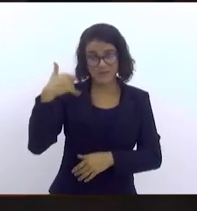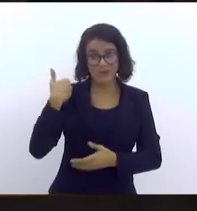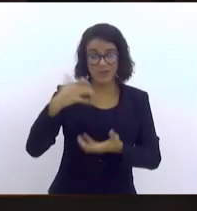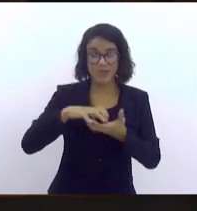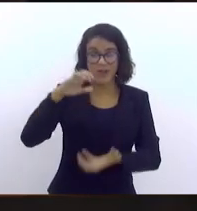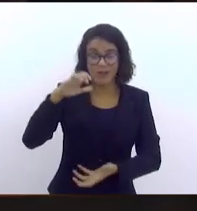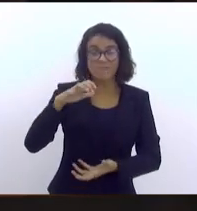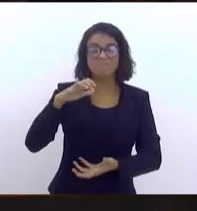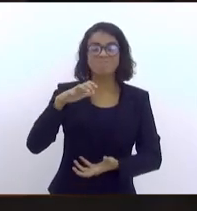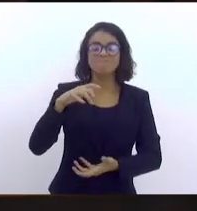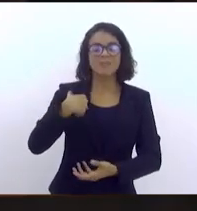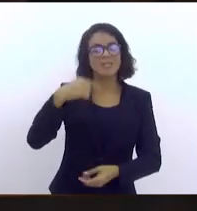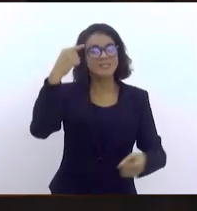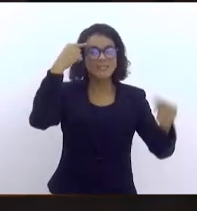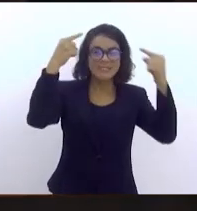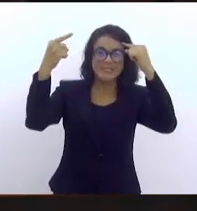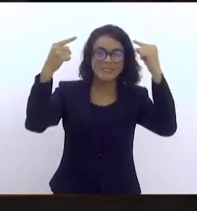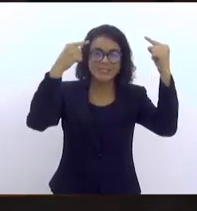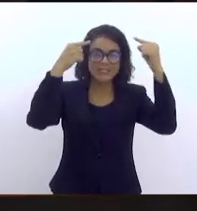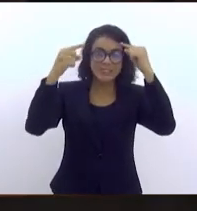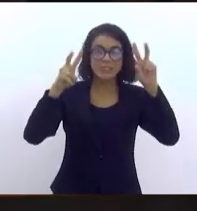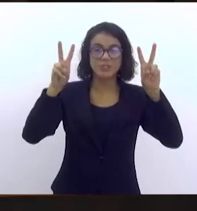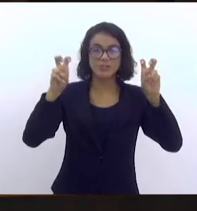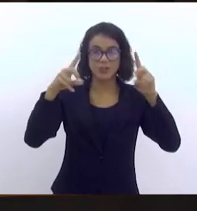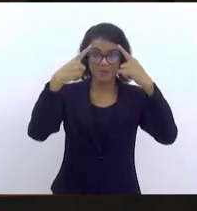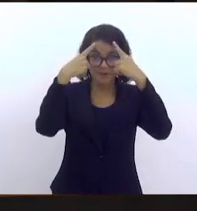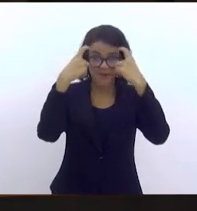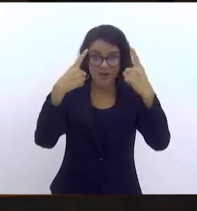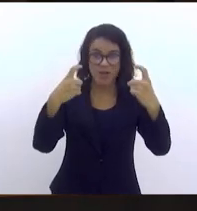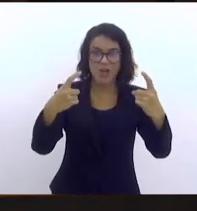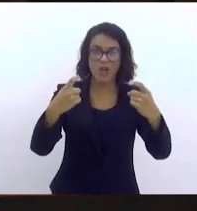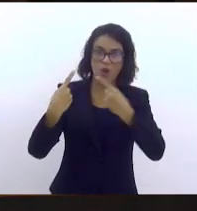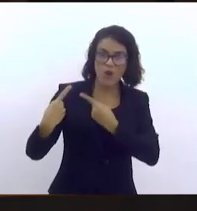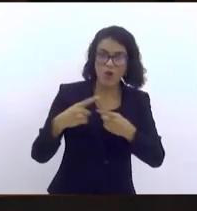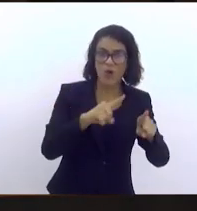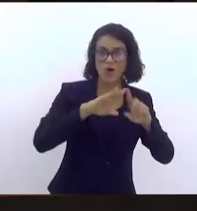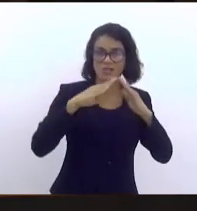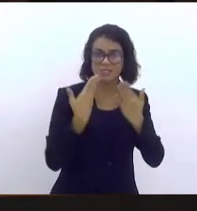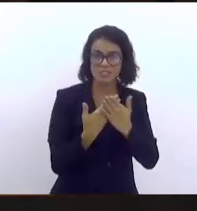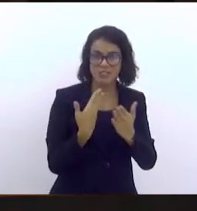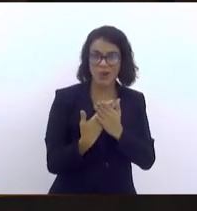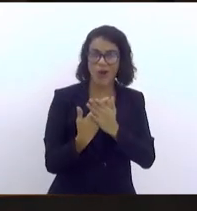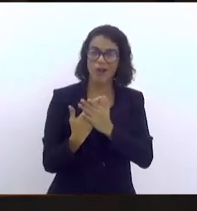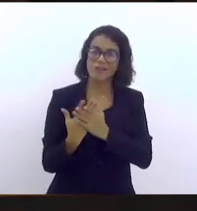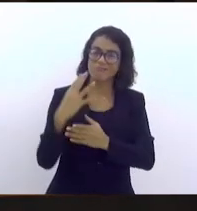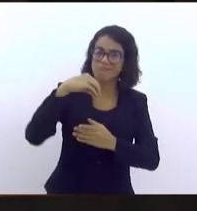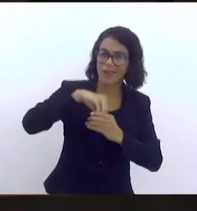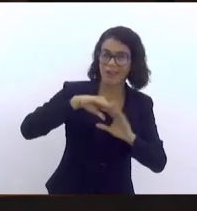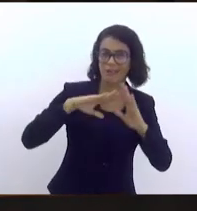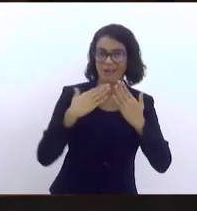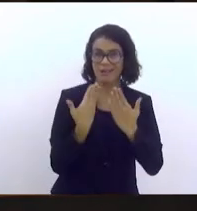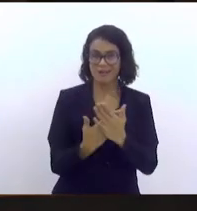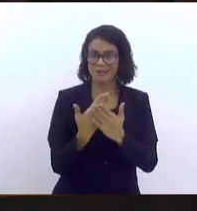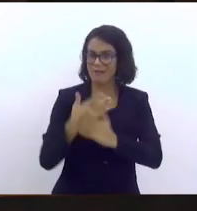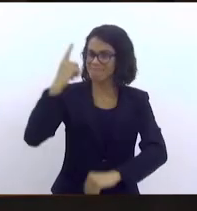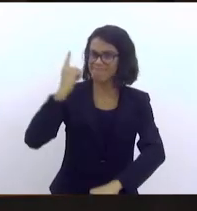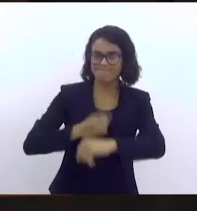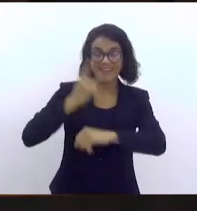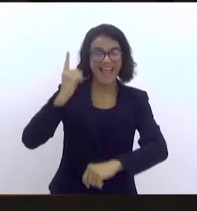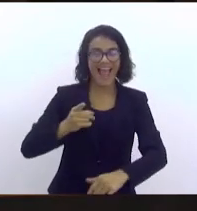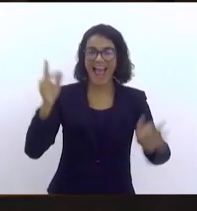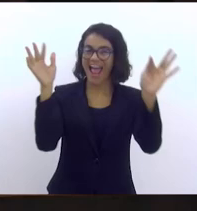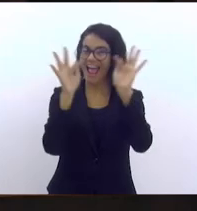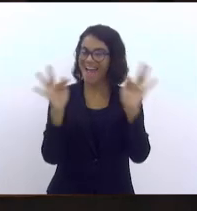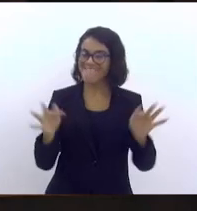idosa para pensar a questão das violências contra as escolas e nas escolas de imediato a Nossa Alegria